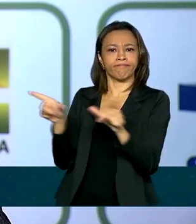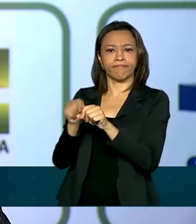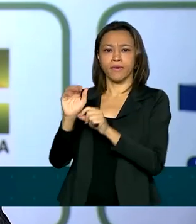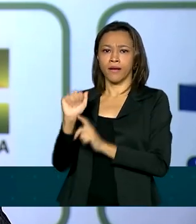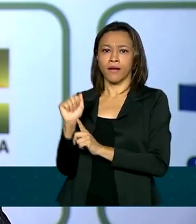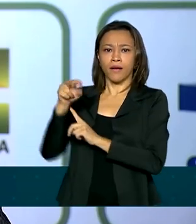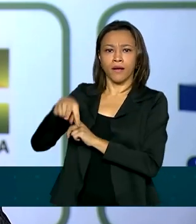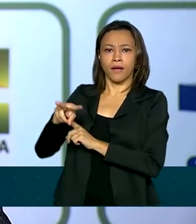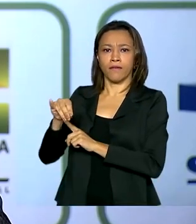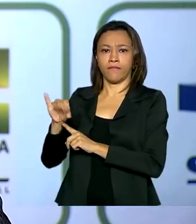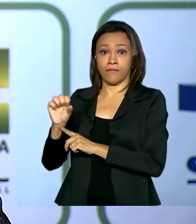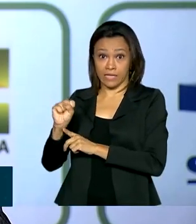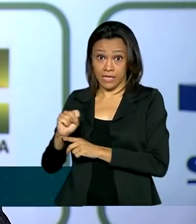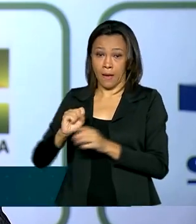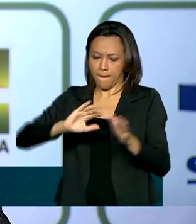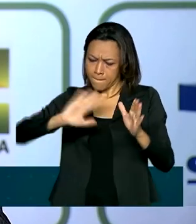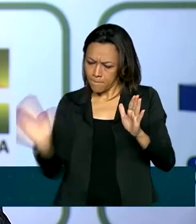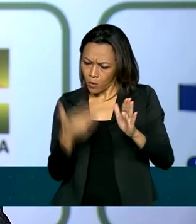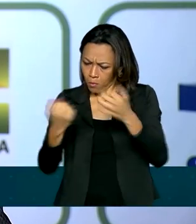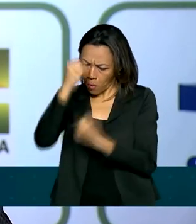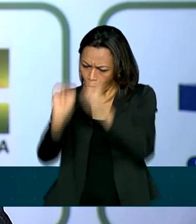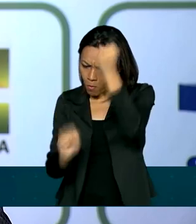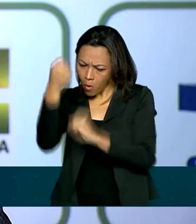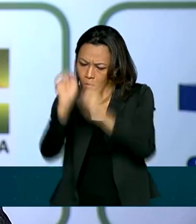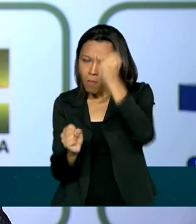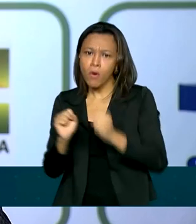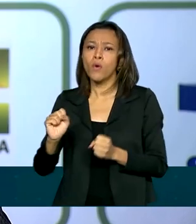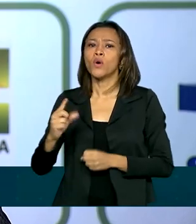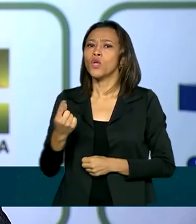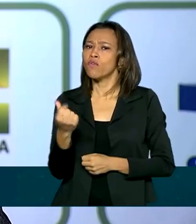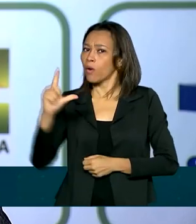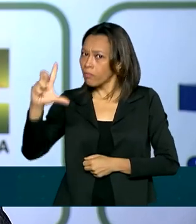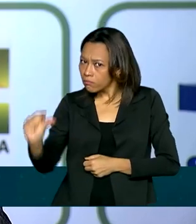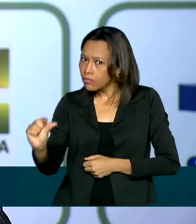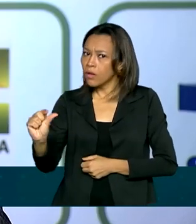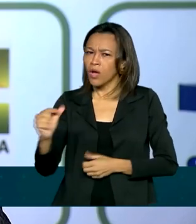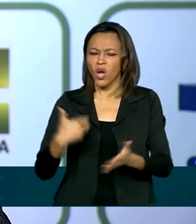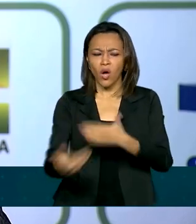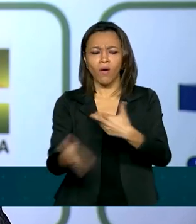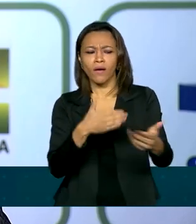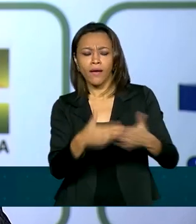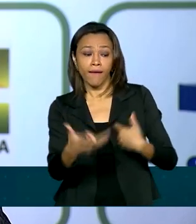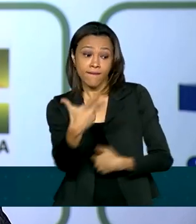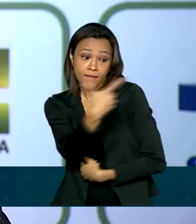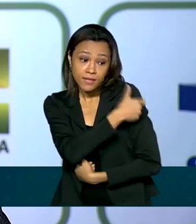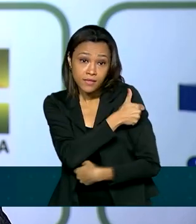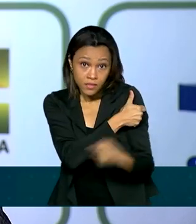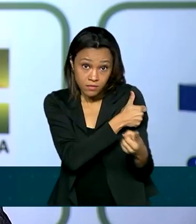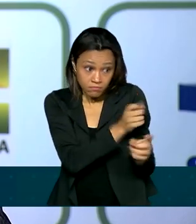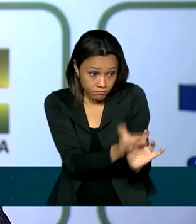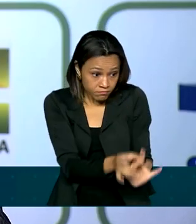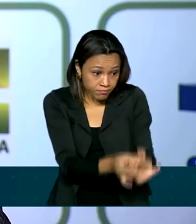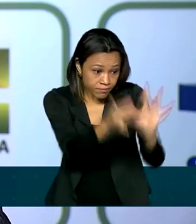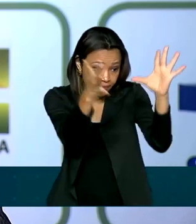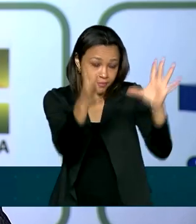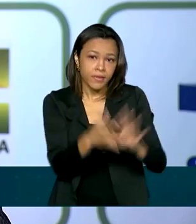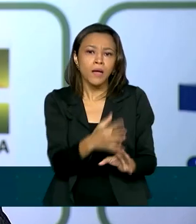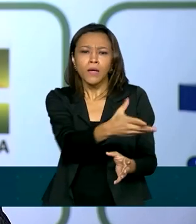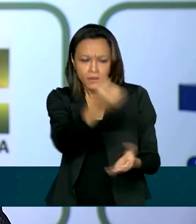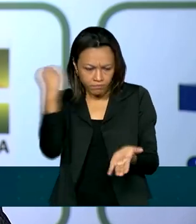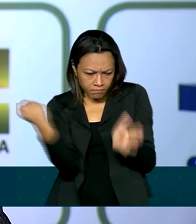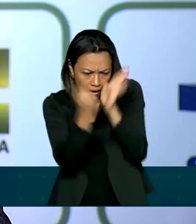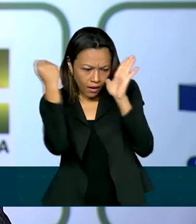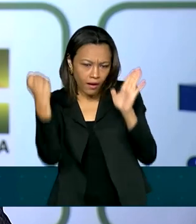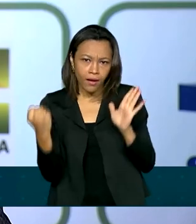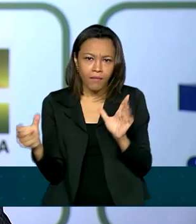produção em escala e preço justo. Qualquer vacina, quando estiver disponível, certificada pela